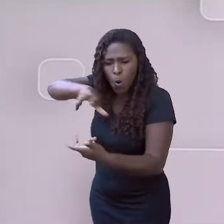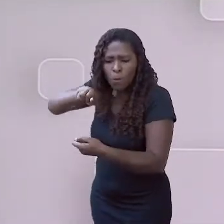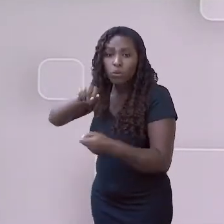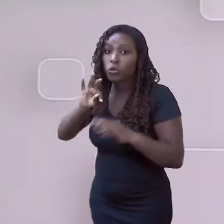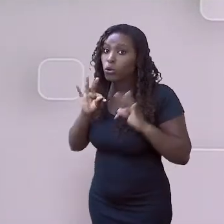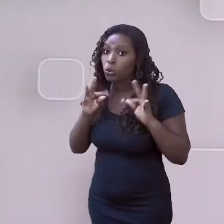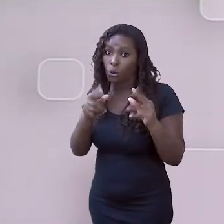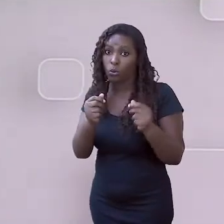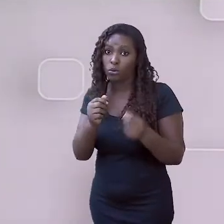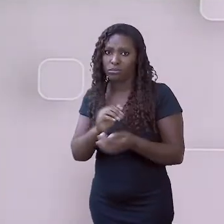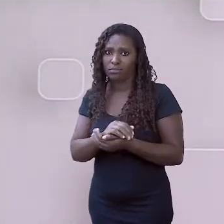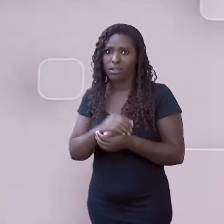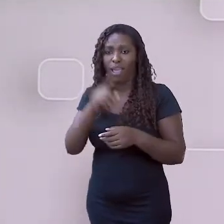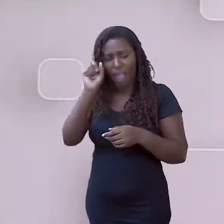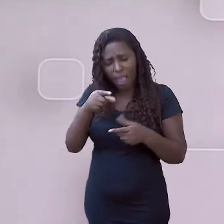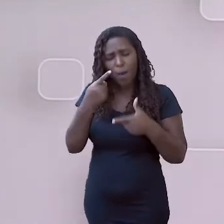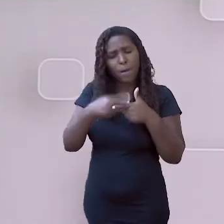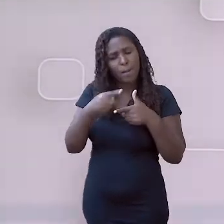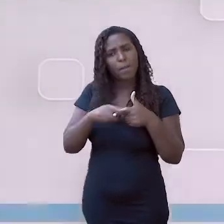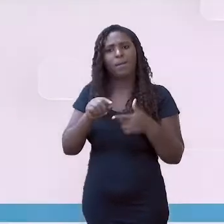Tranquilo?